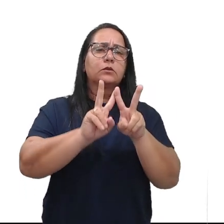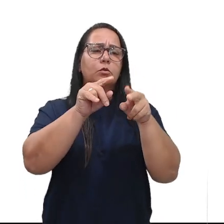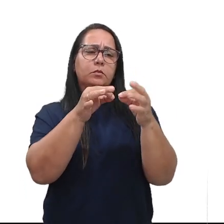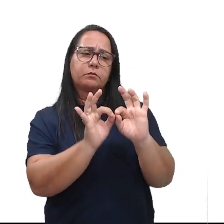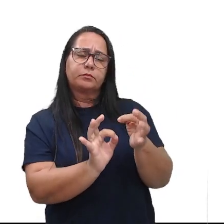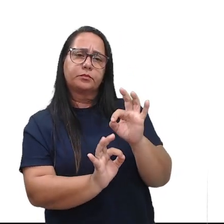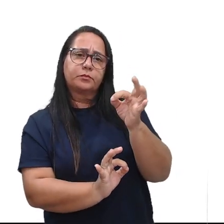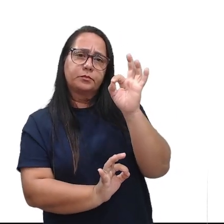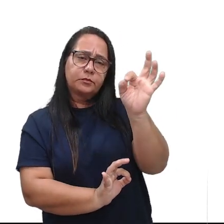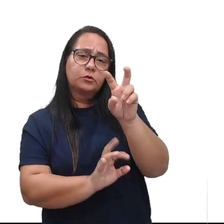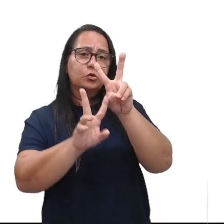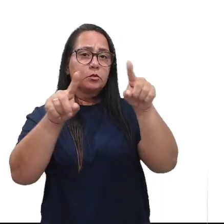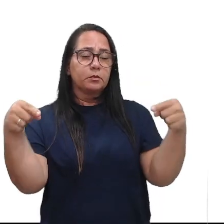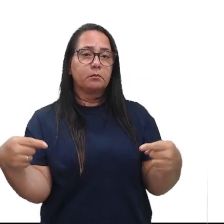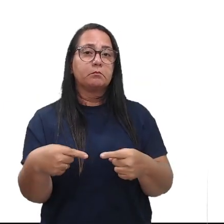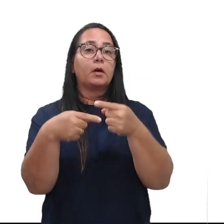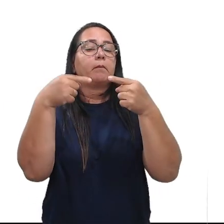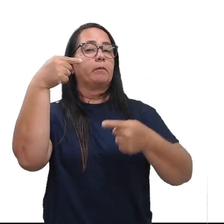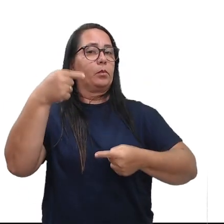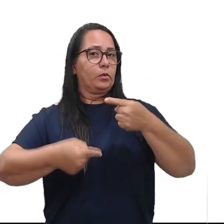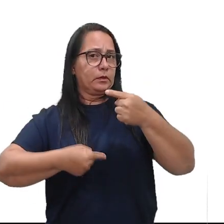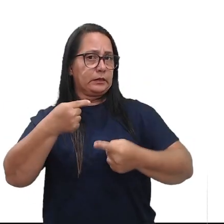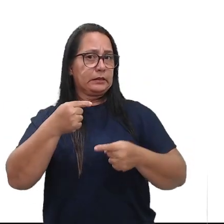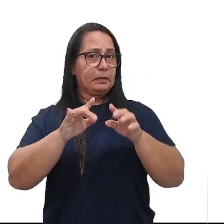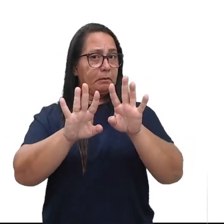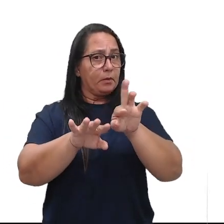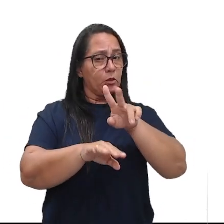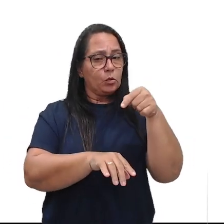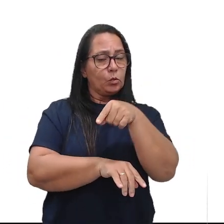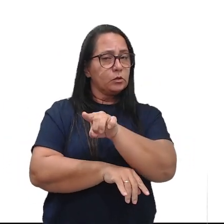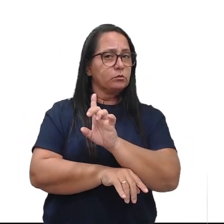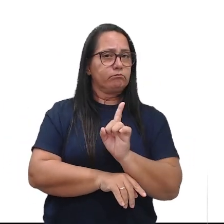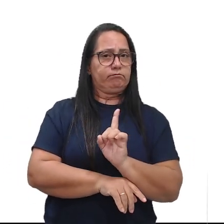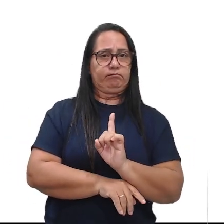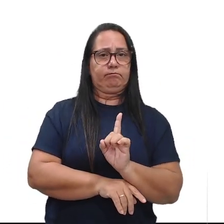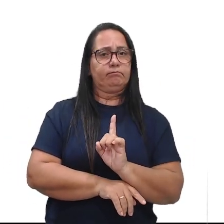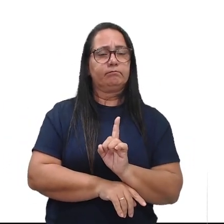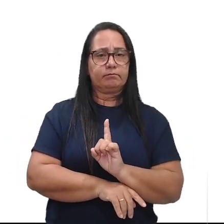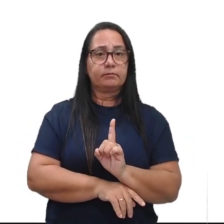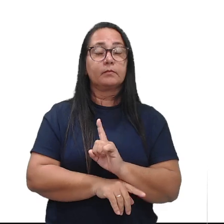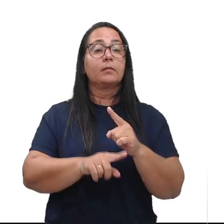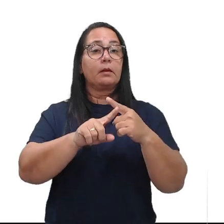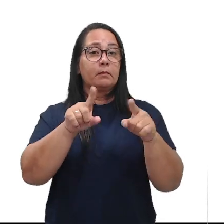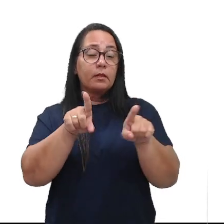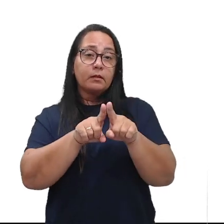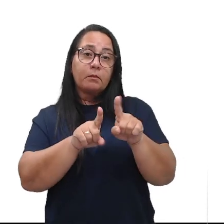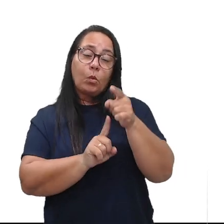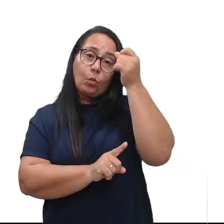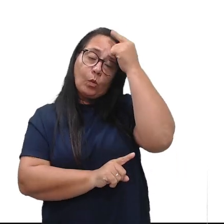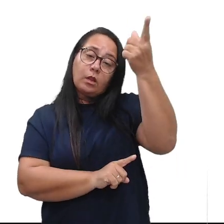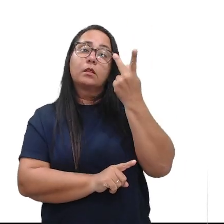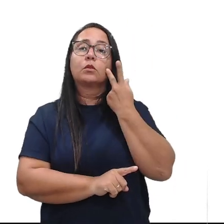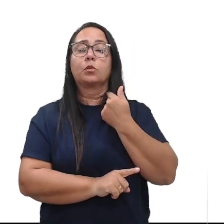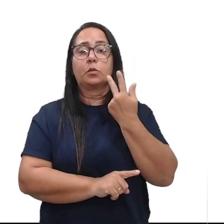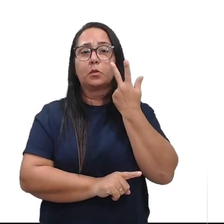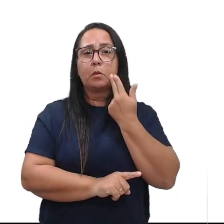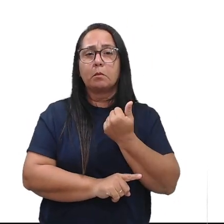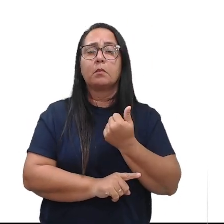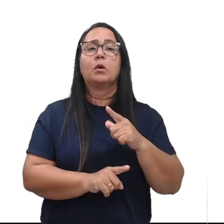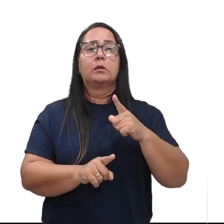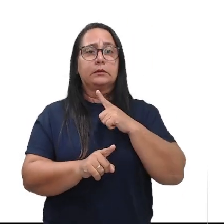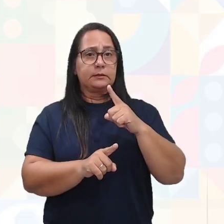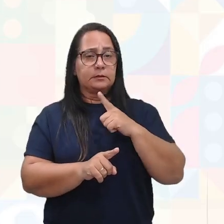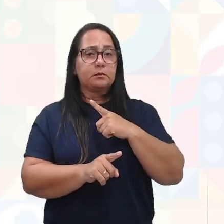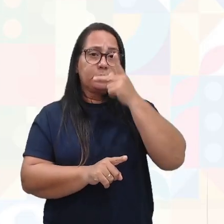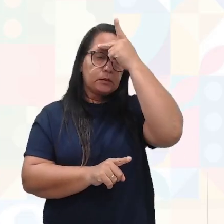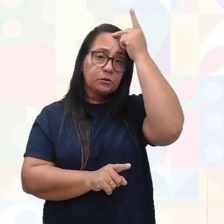quando está relacionado à política. E discurso não está só relacionado a um discurso político, mas é uma ideia muito comum, né, que é muito difundida